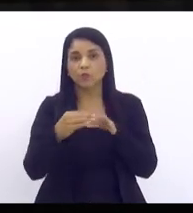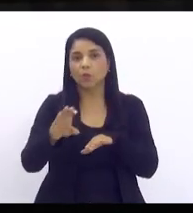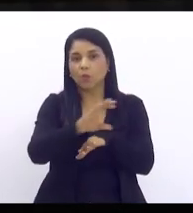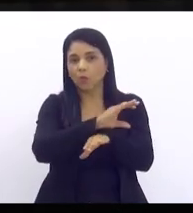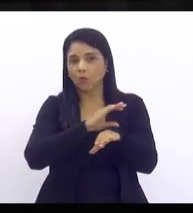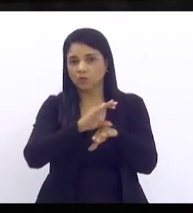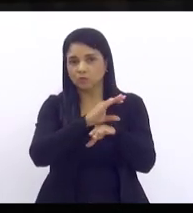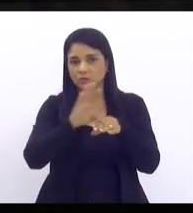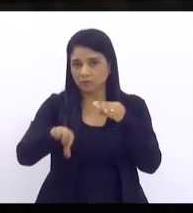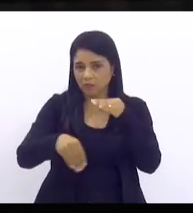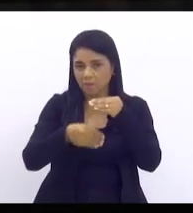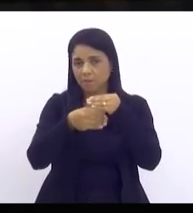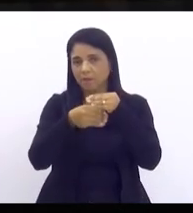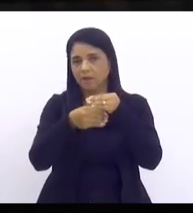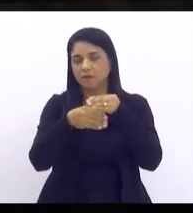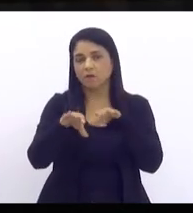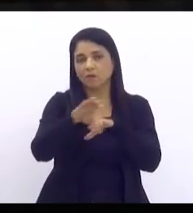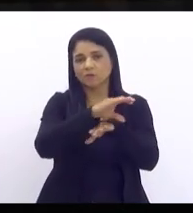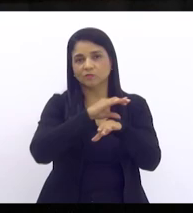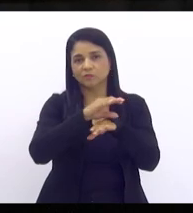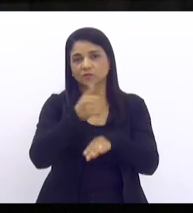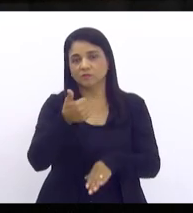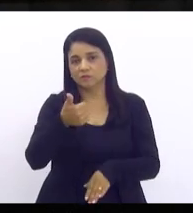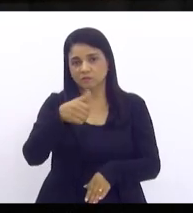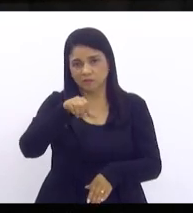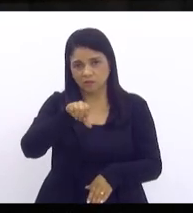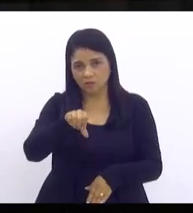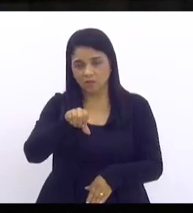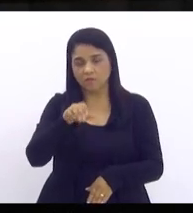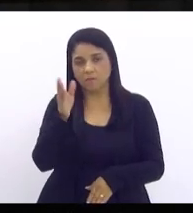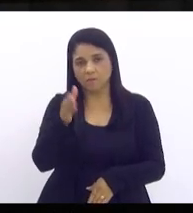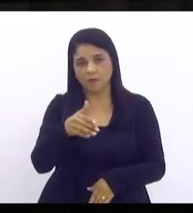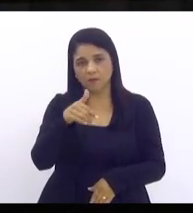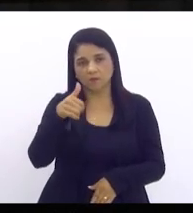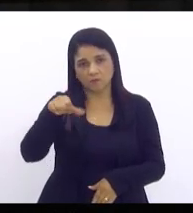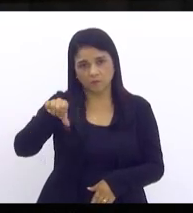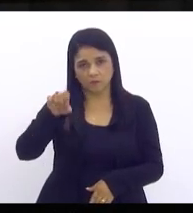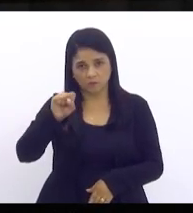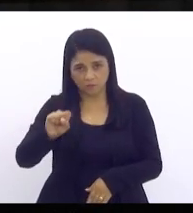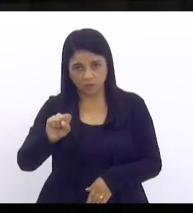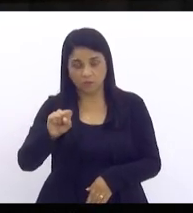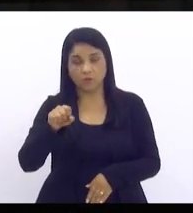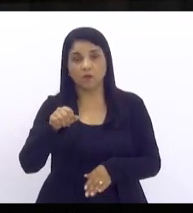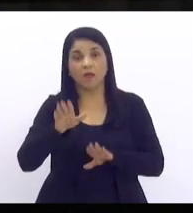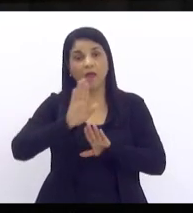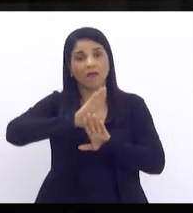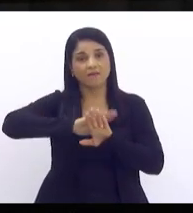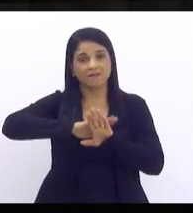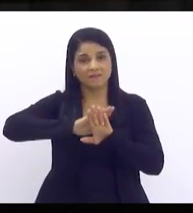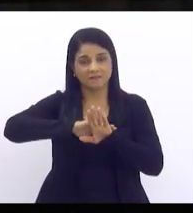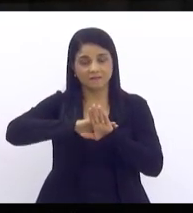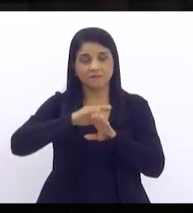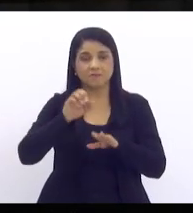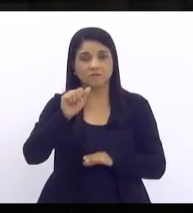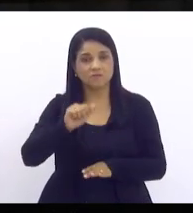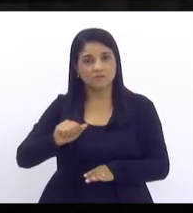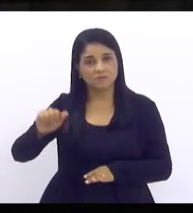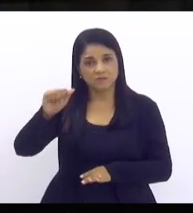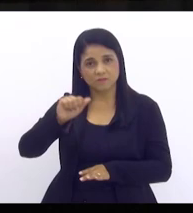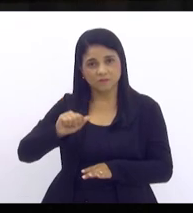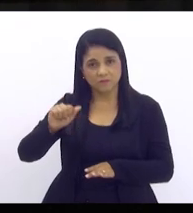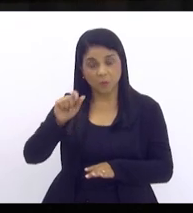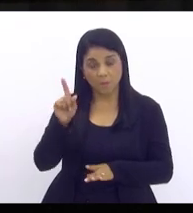partir da emenda constitucional número 19/98. A ideia por trás dessa associação